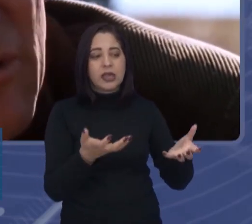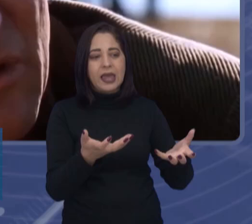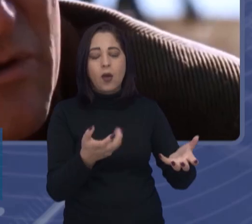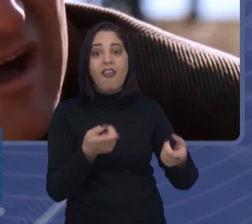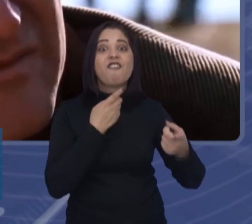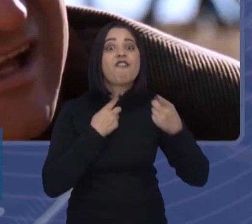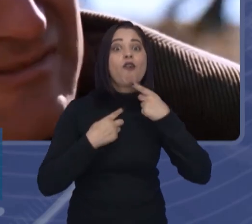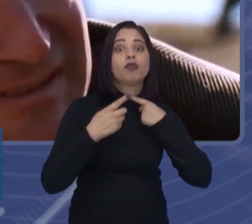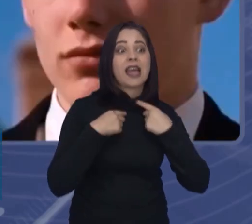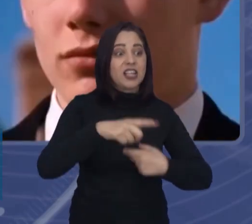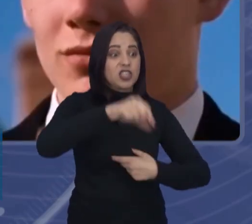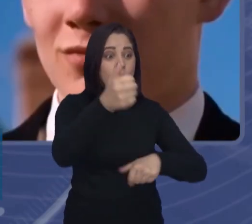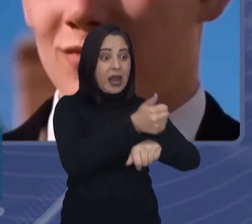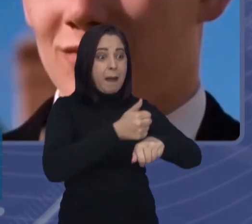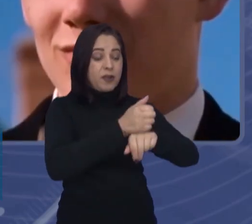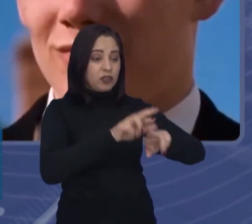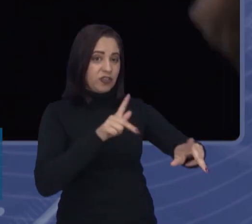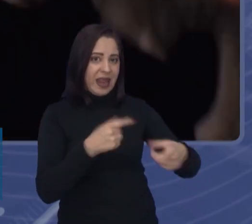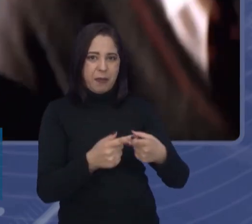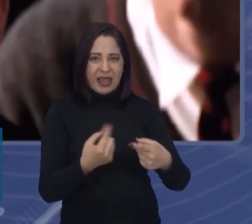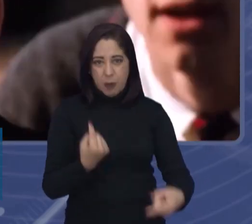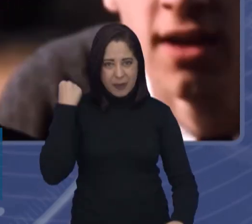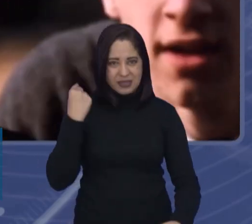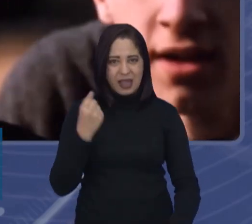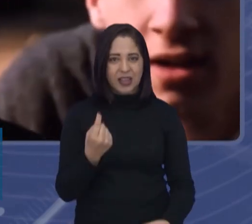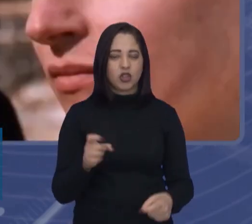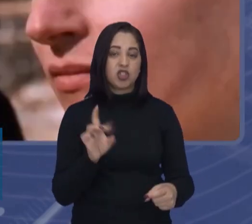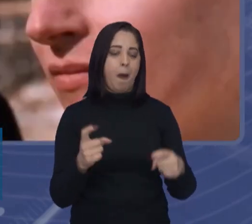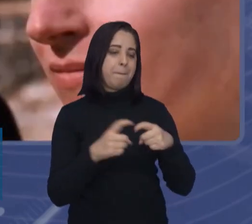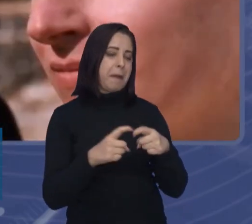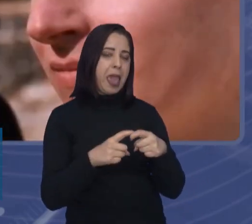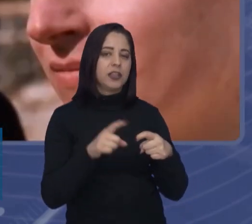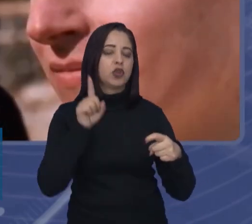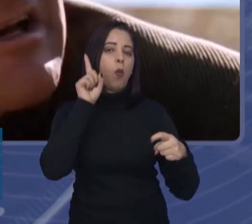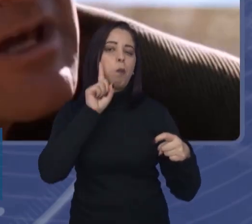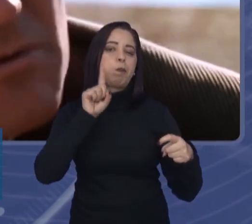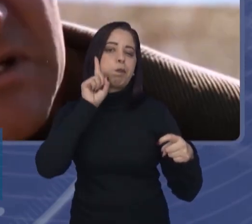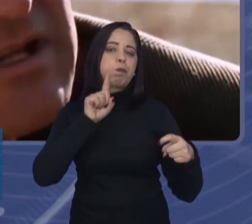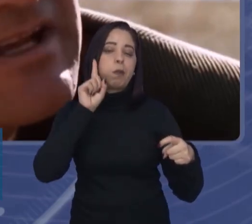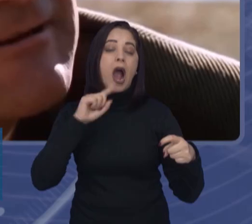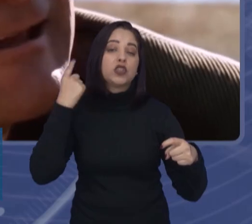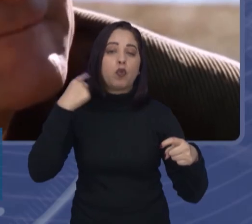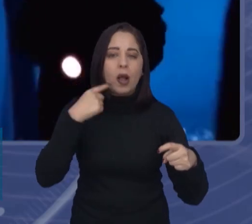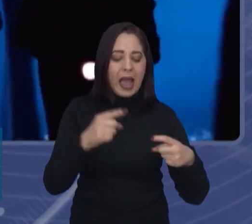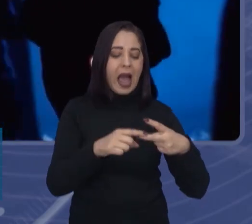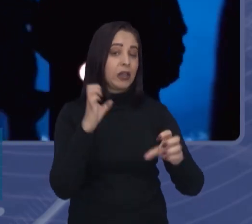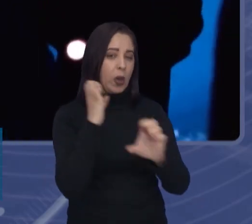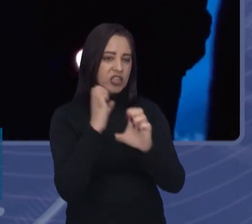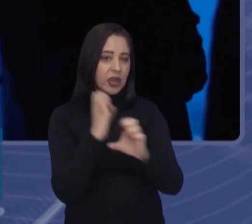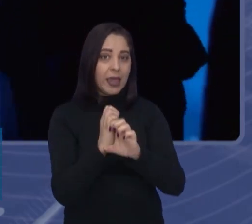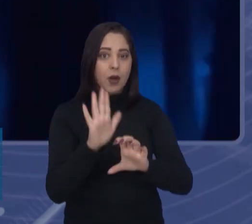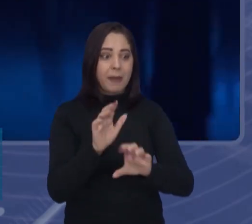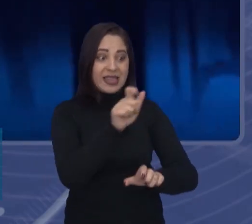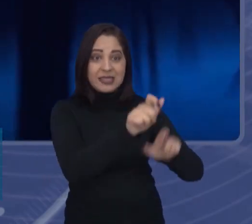profissões, né? Porque antes ou você tinha de ser médico, advogado, engenheiro, e aí muitos alunos começam a se interessar